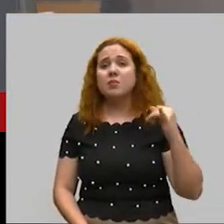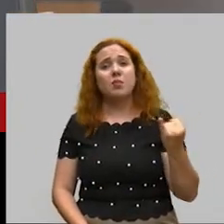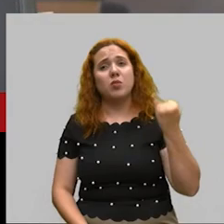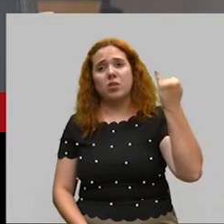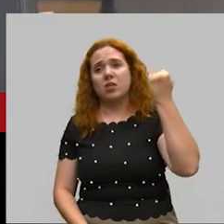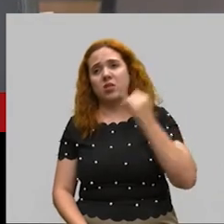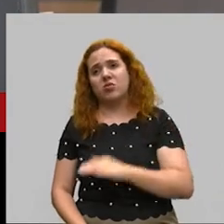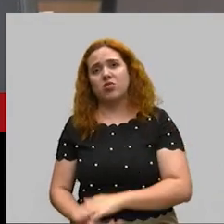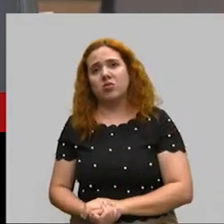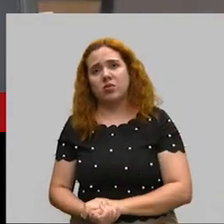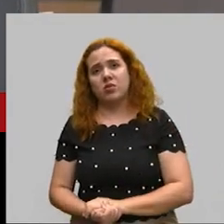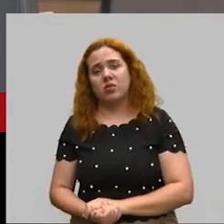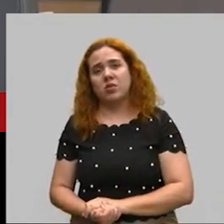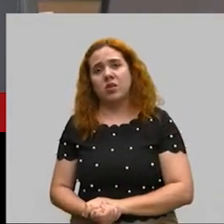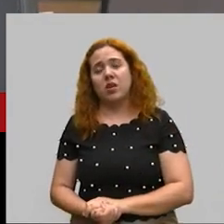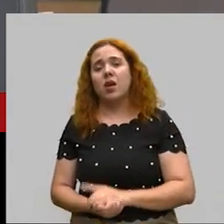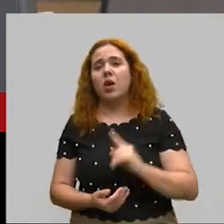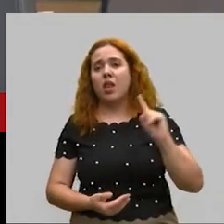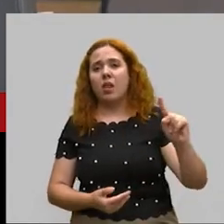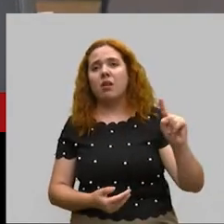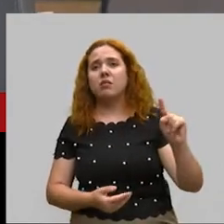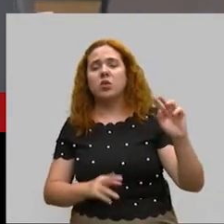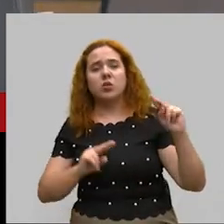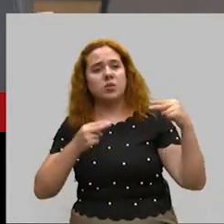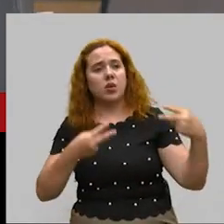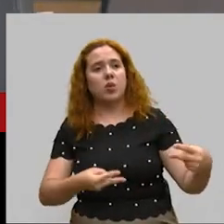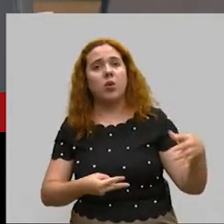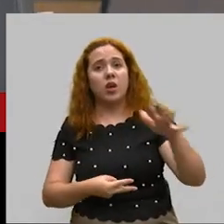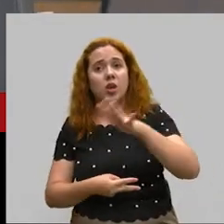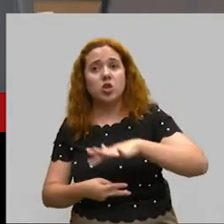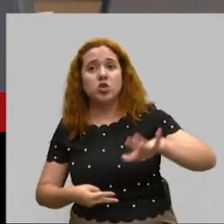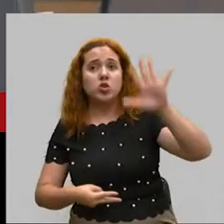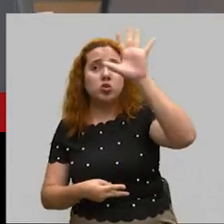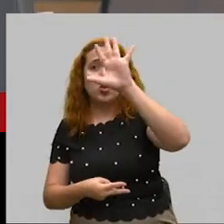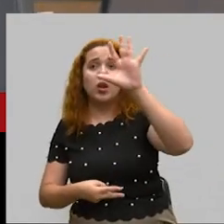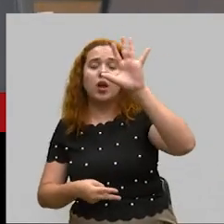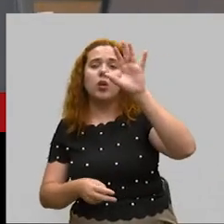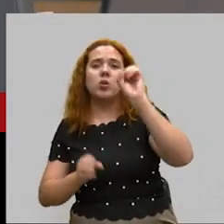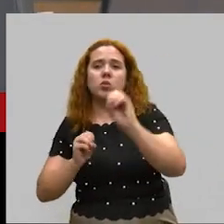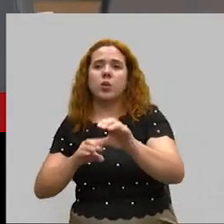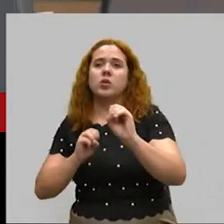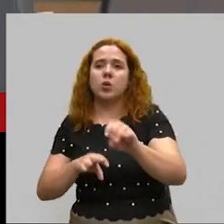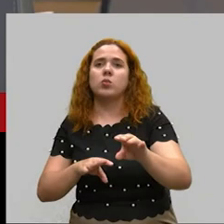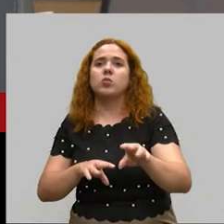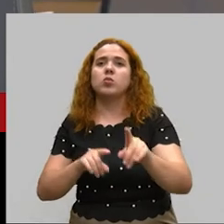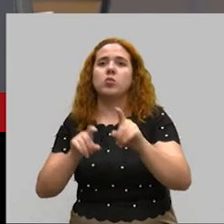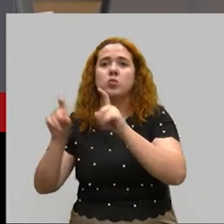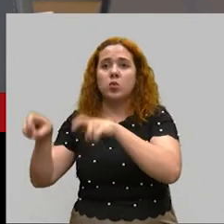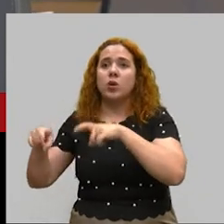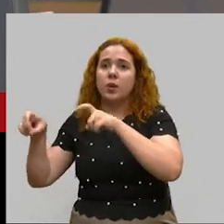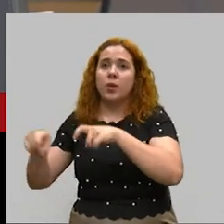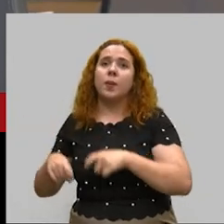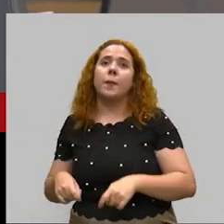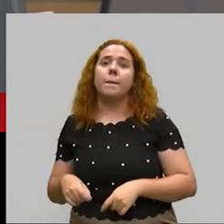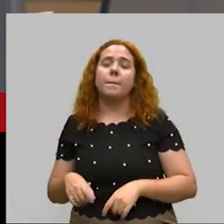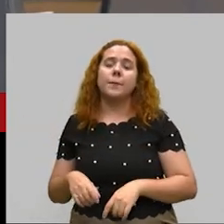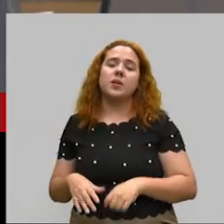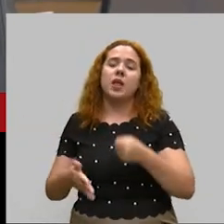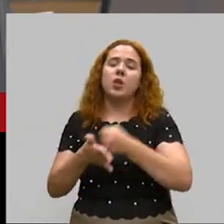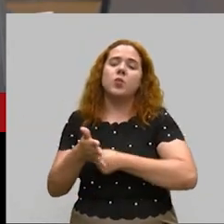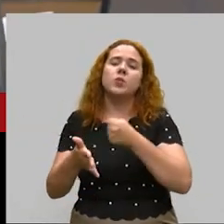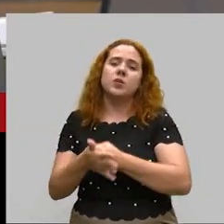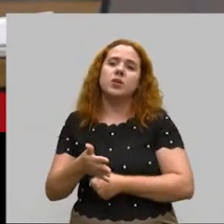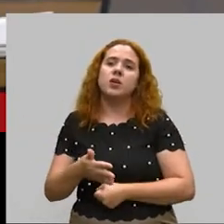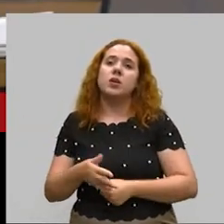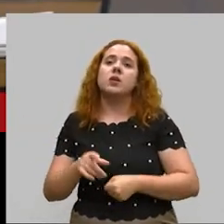também como referência Regional de Educação do Campo na luta da agroecologia